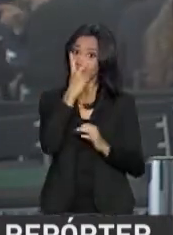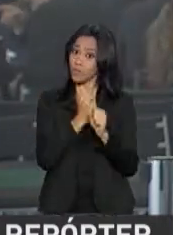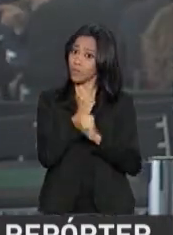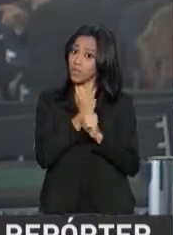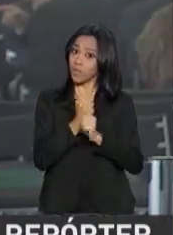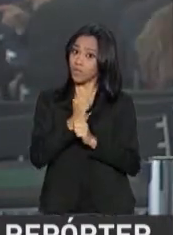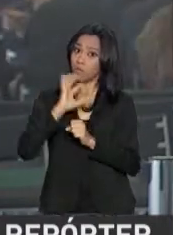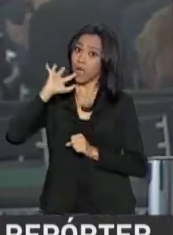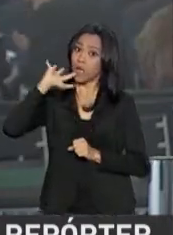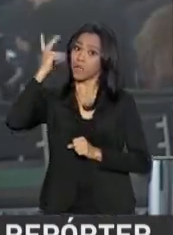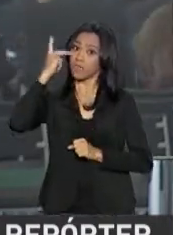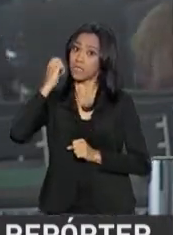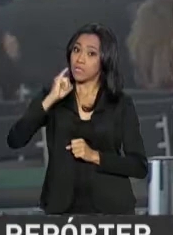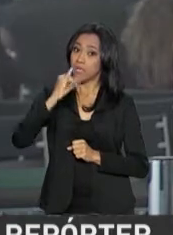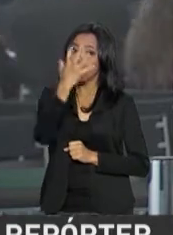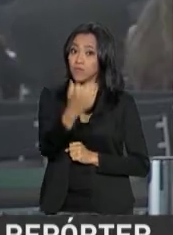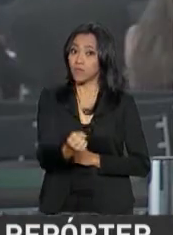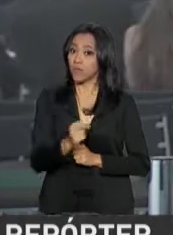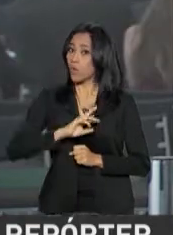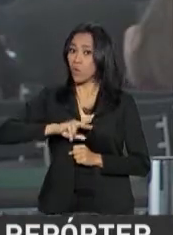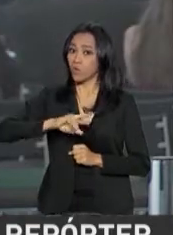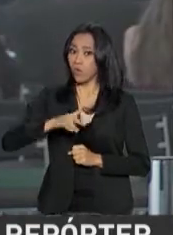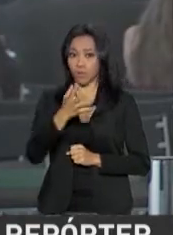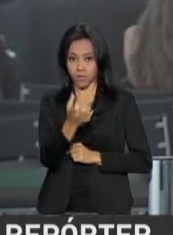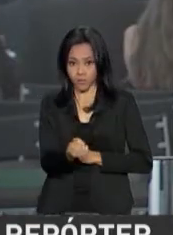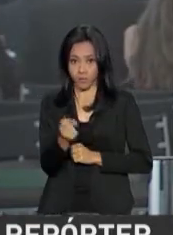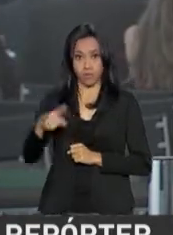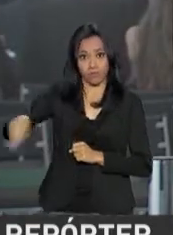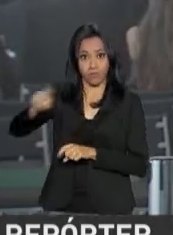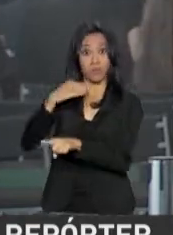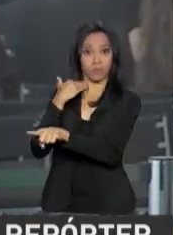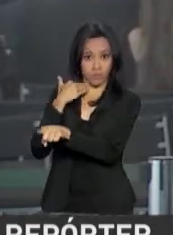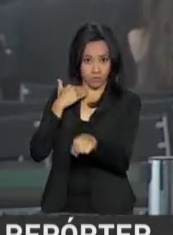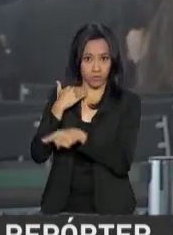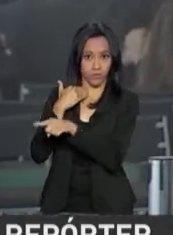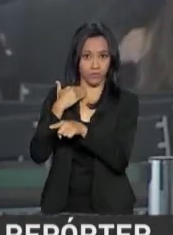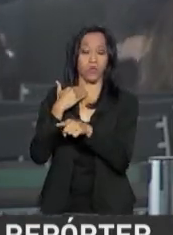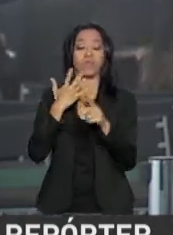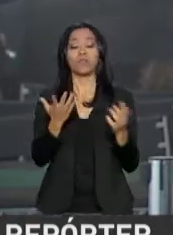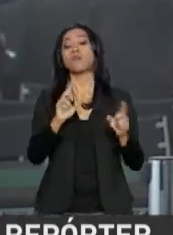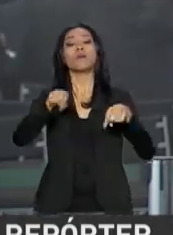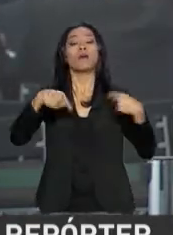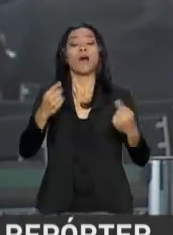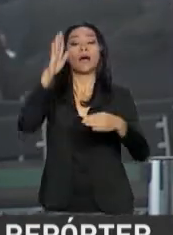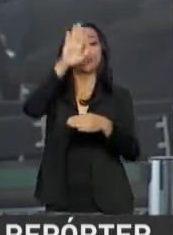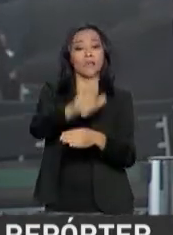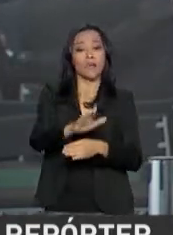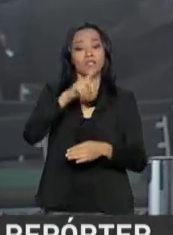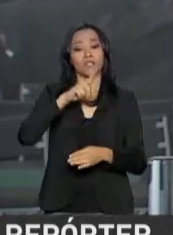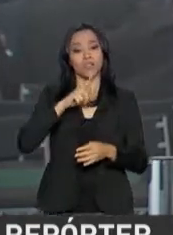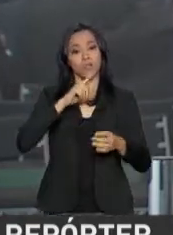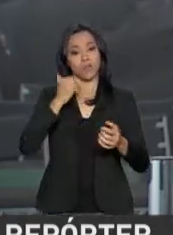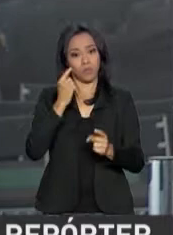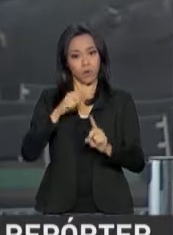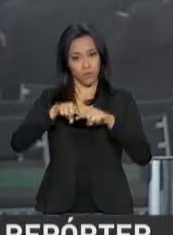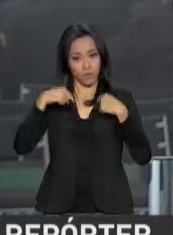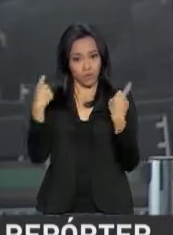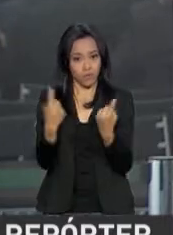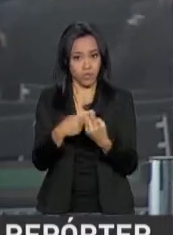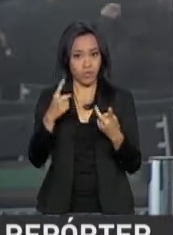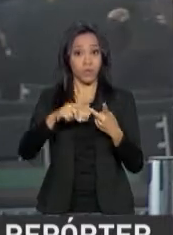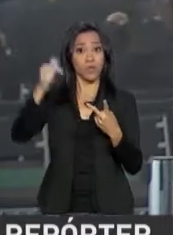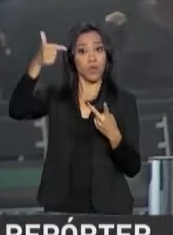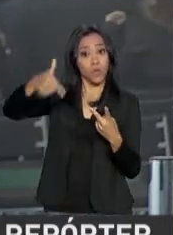se aceitam o acordo as quatro da à tarde o presidente michel temer recebe o presidente da assembléia brasil eo presidente da vallourec